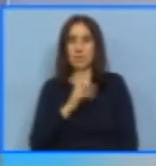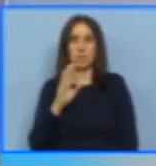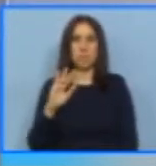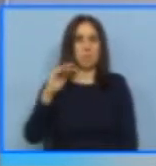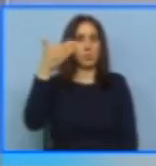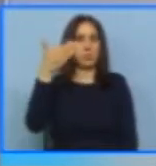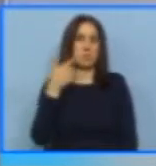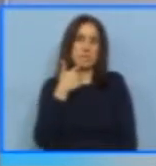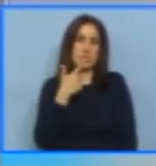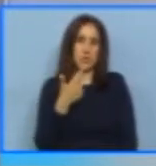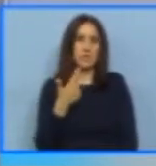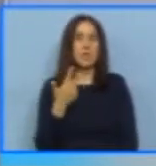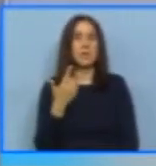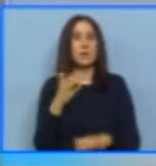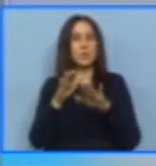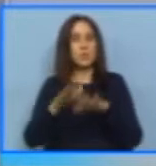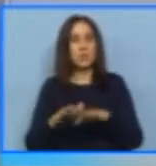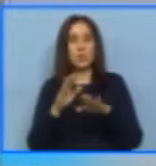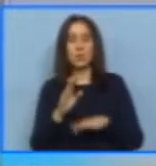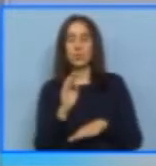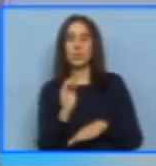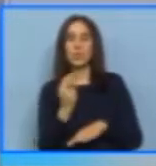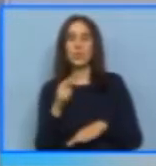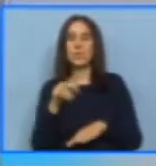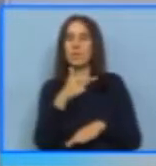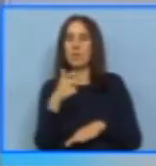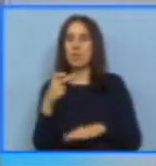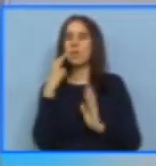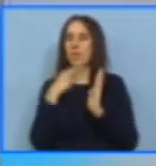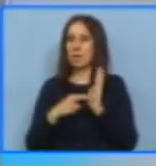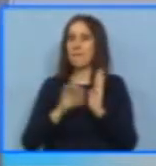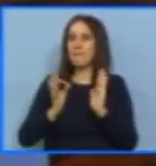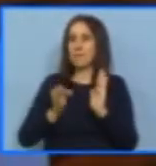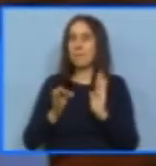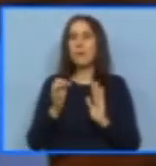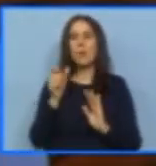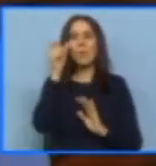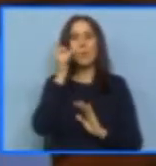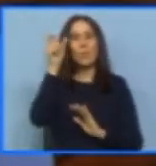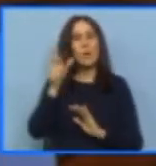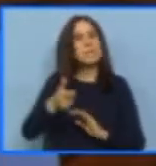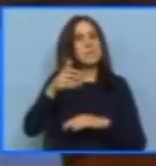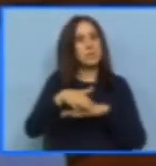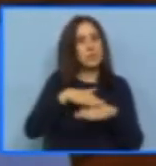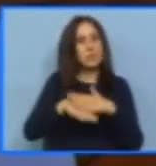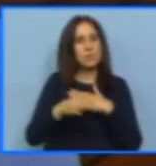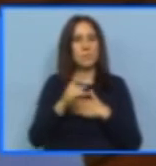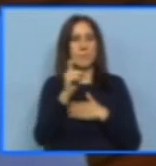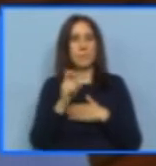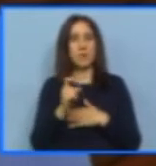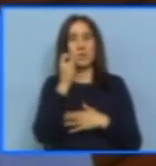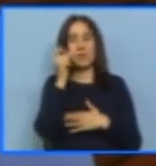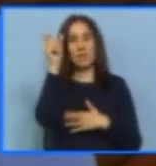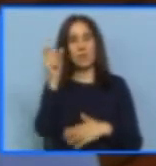assim, do Islão sunita, e isso vale a pena ler. Mas é, sobretudo, um homem de gestos e de paz. O abraço que ele